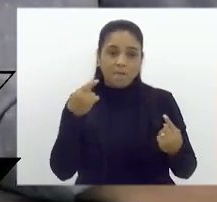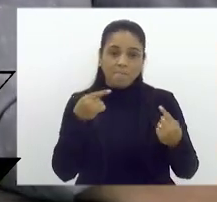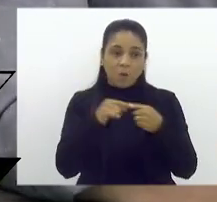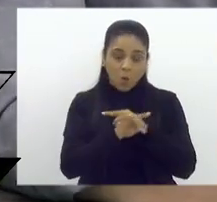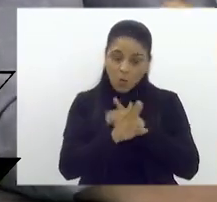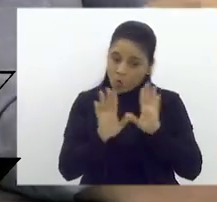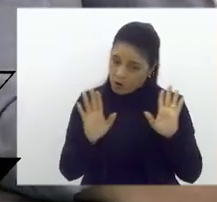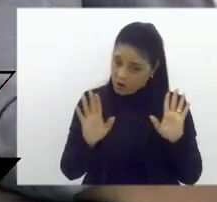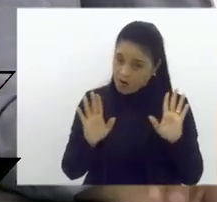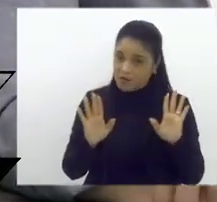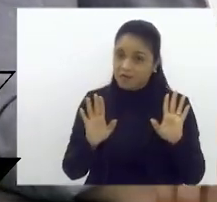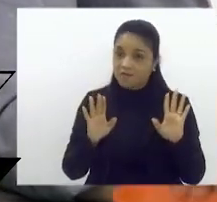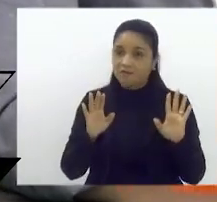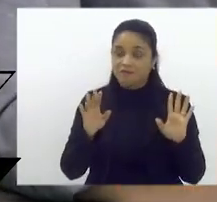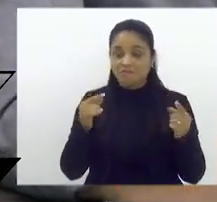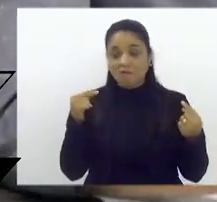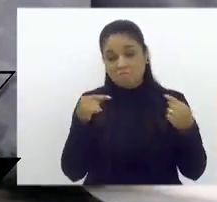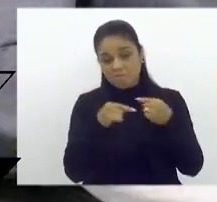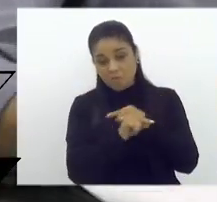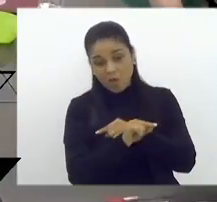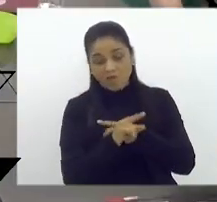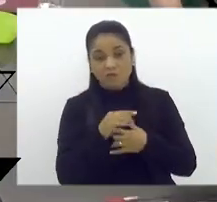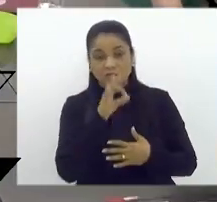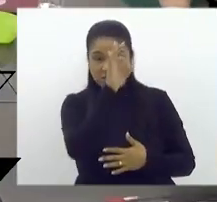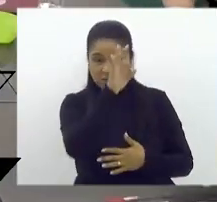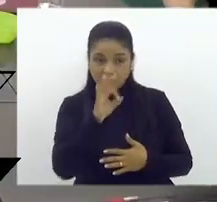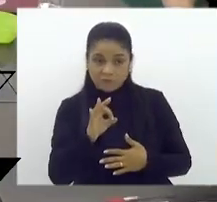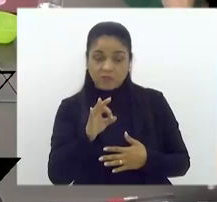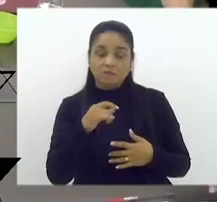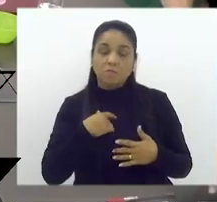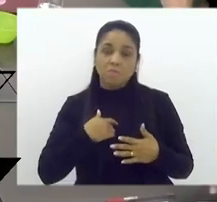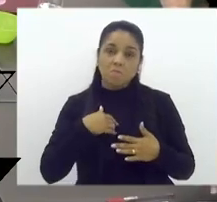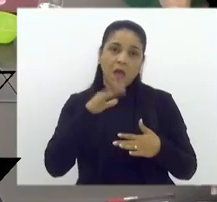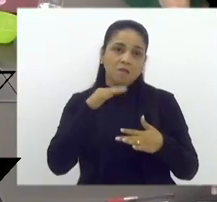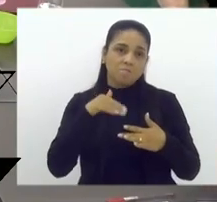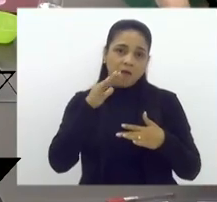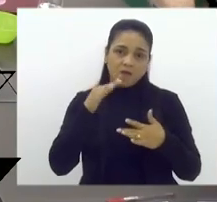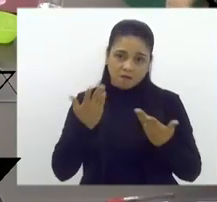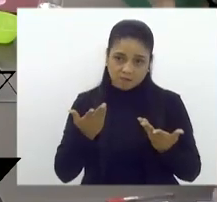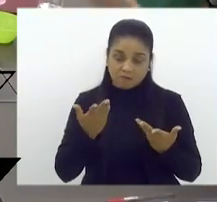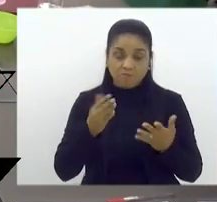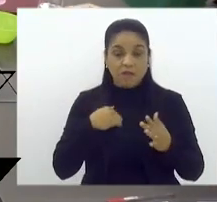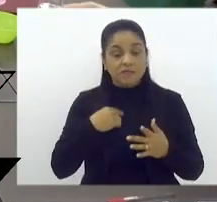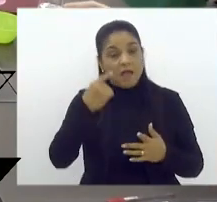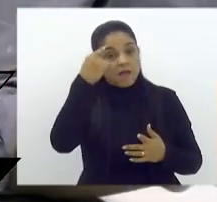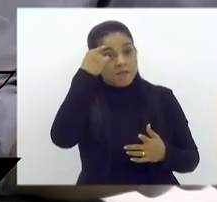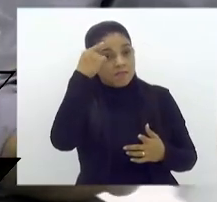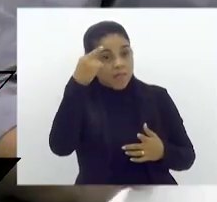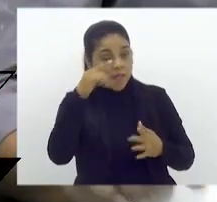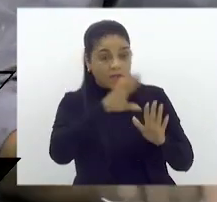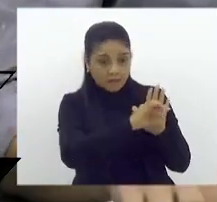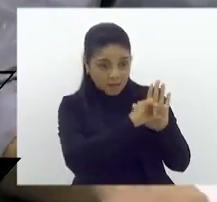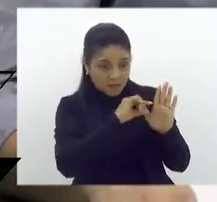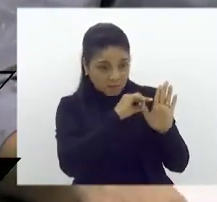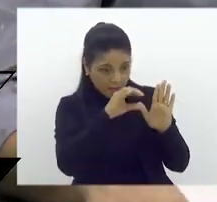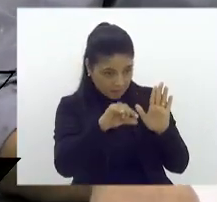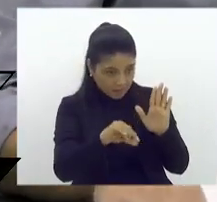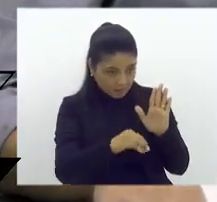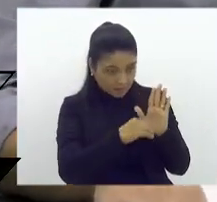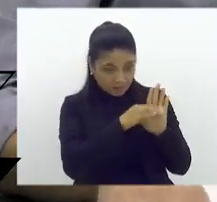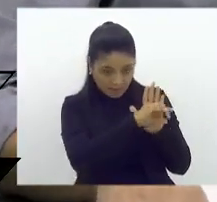controvérsias. Eu acho que vai ter divergência, que a gente vai querer um percentual cada vez maior. Não, isso sim. Mas quanto à ideia de ter as emendas